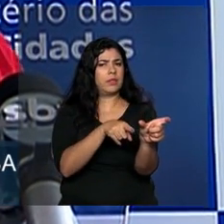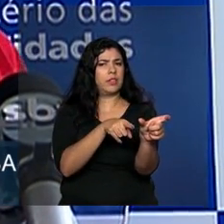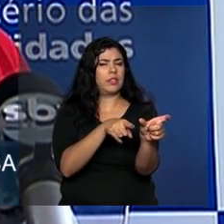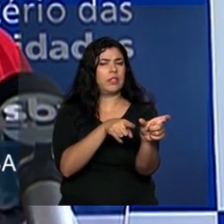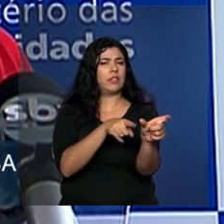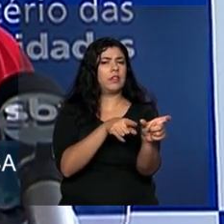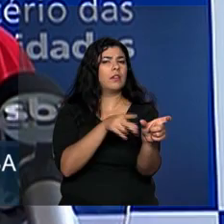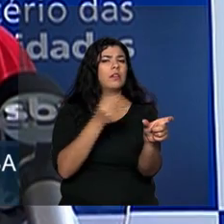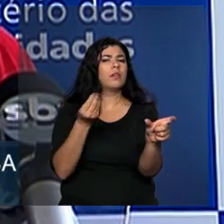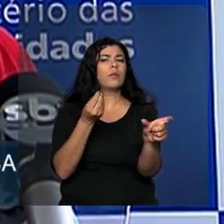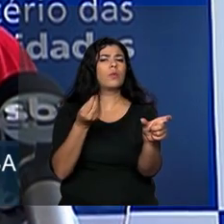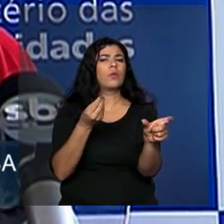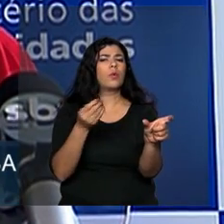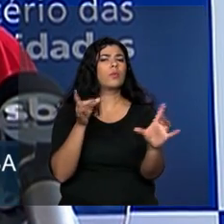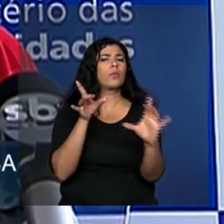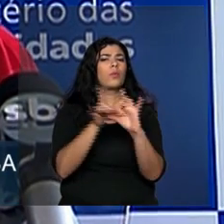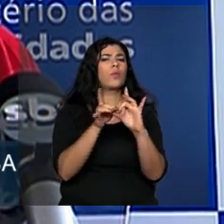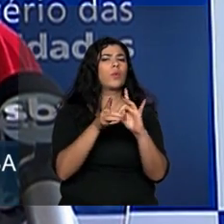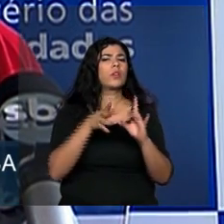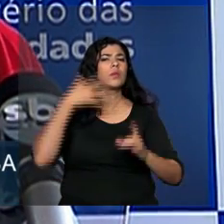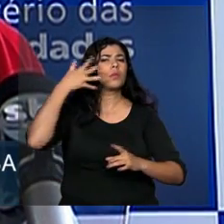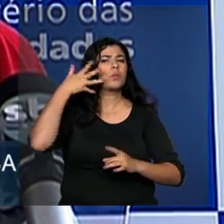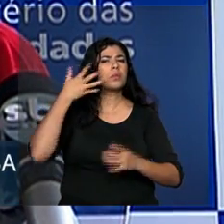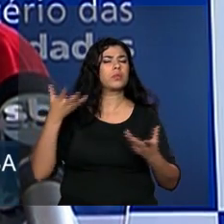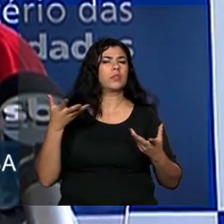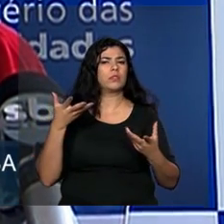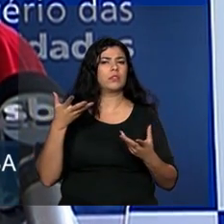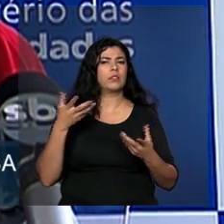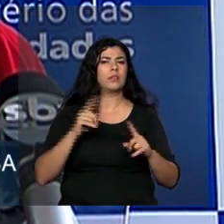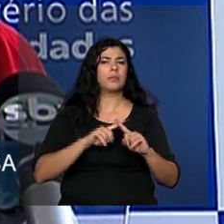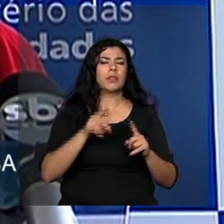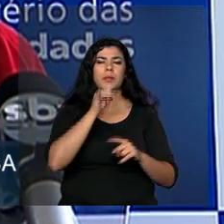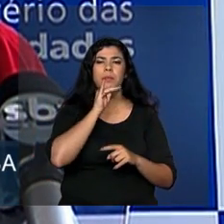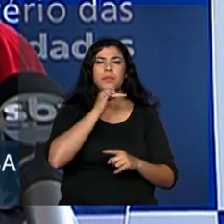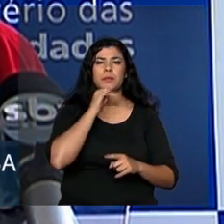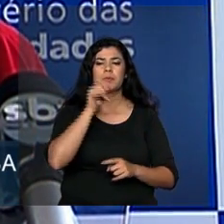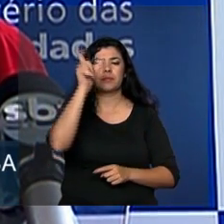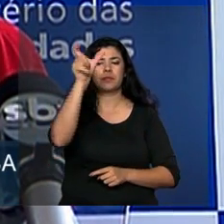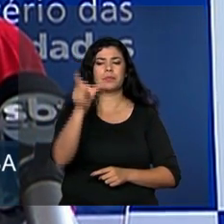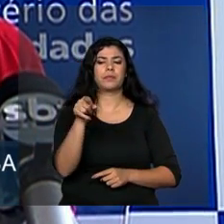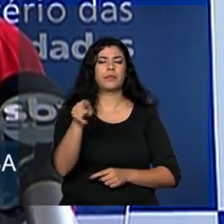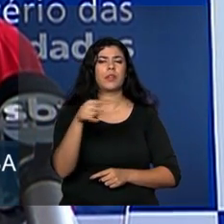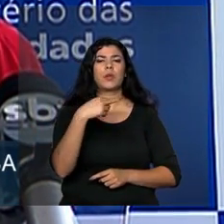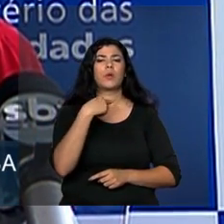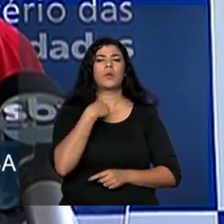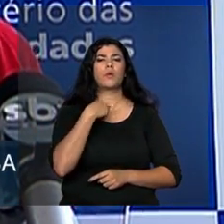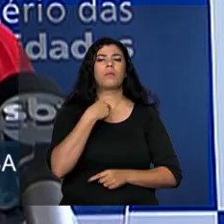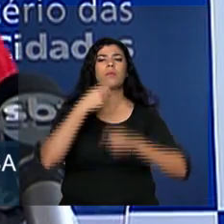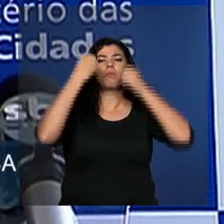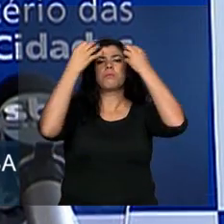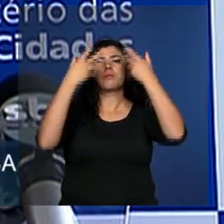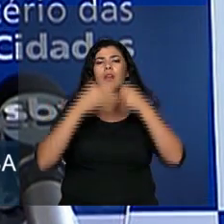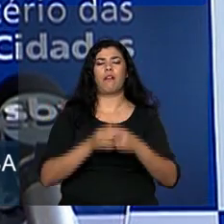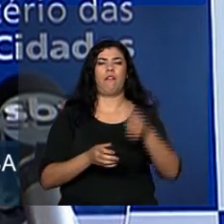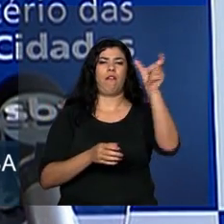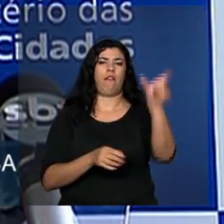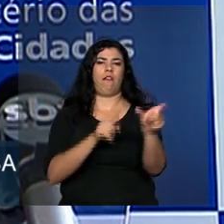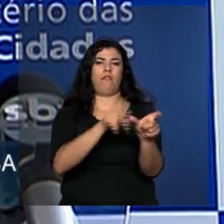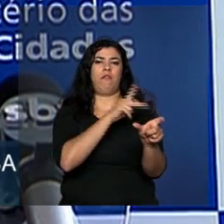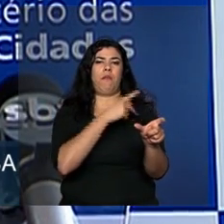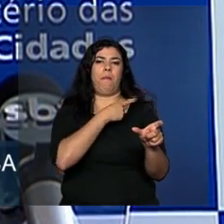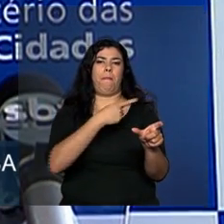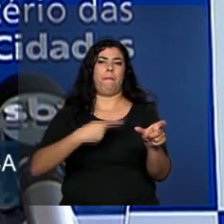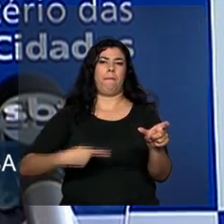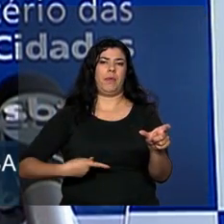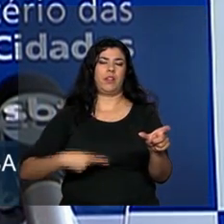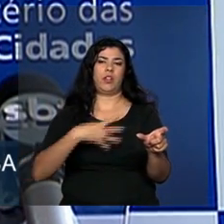a sua filiação. Ou, por exemplo, não podem falar a presidenta é filha de um